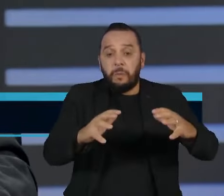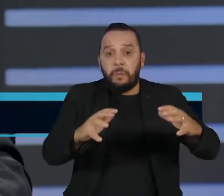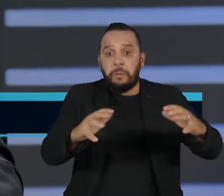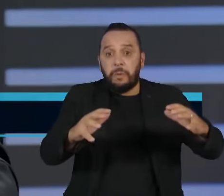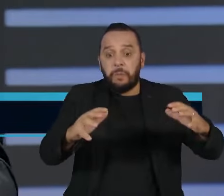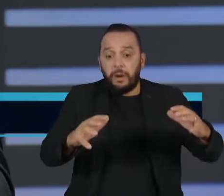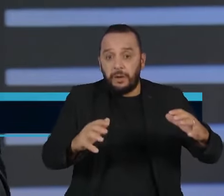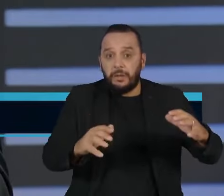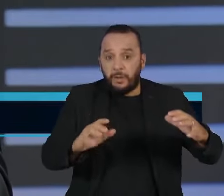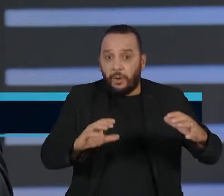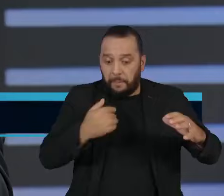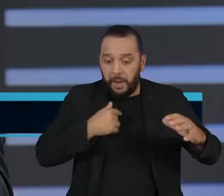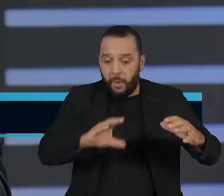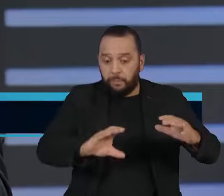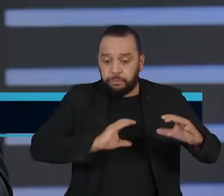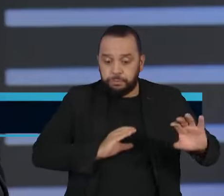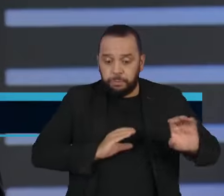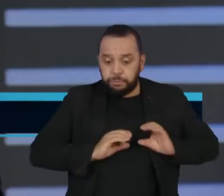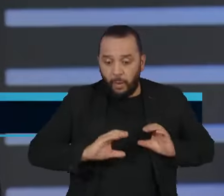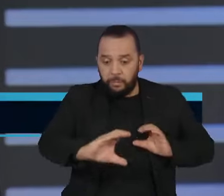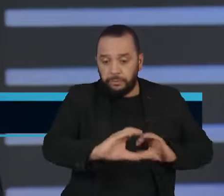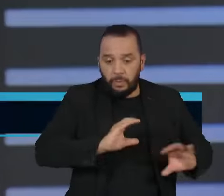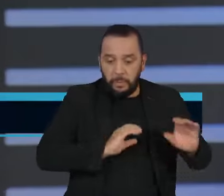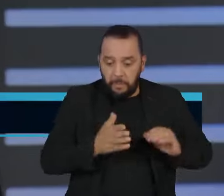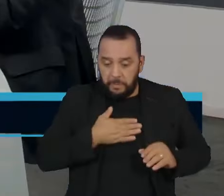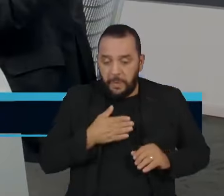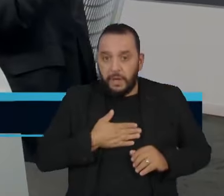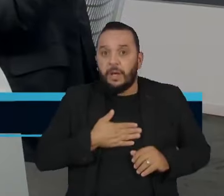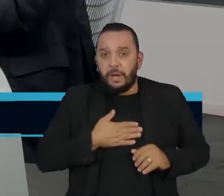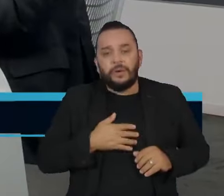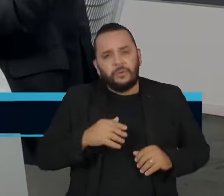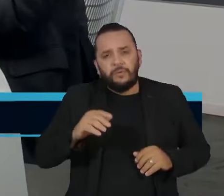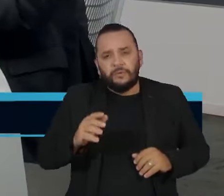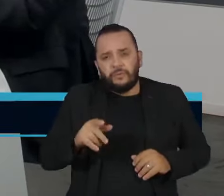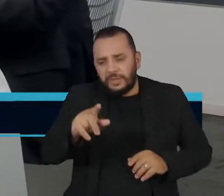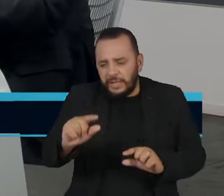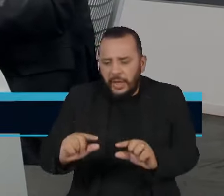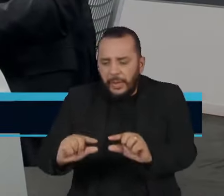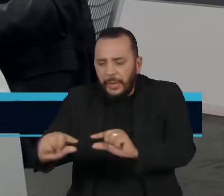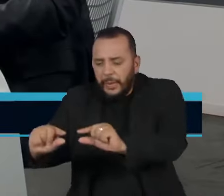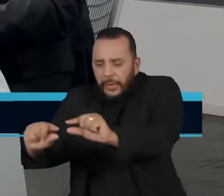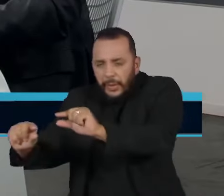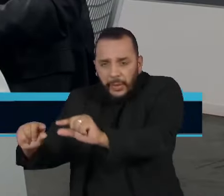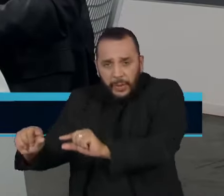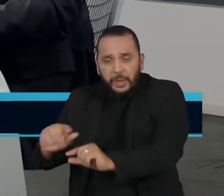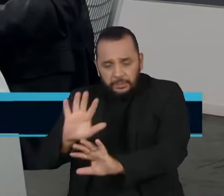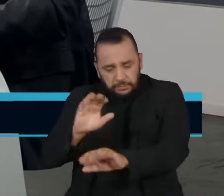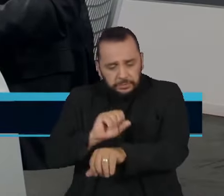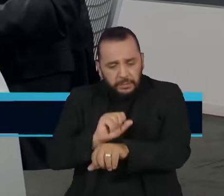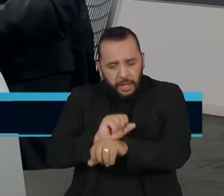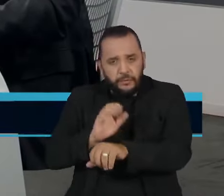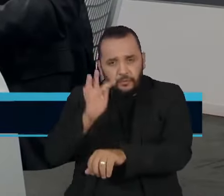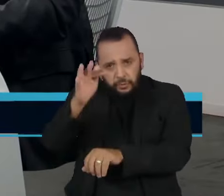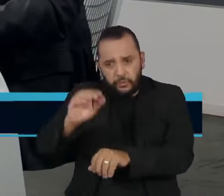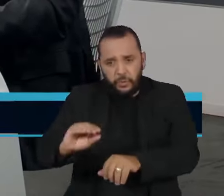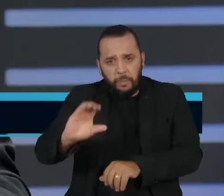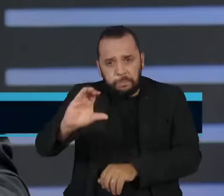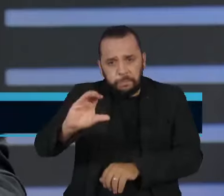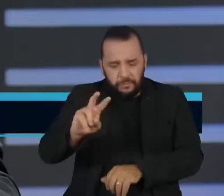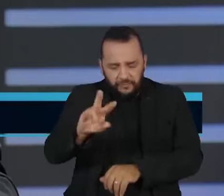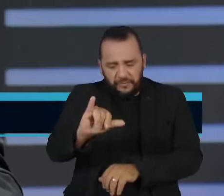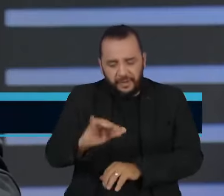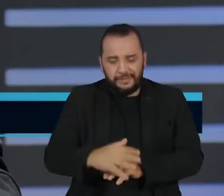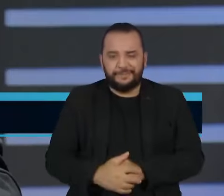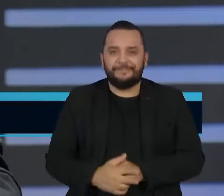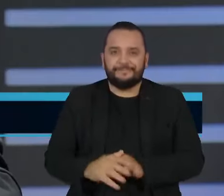é nosso, amanhã é seu, só que os pobres ficam sempre esperando o dia seguinte, nunca chega. Nos últimos anos, desde a